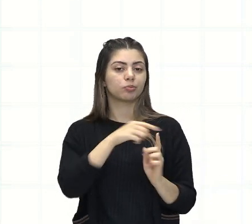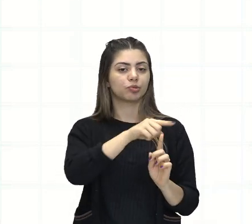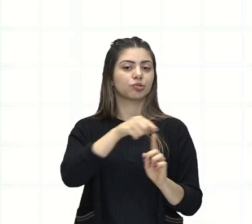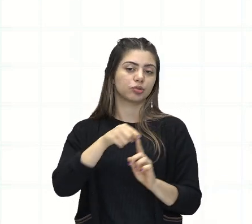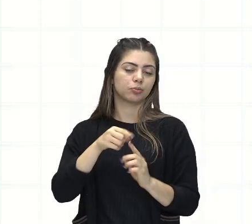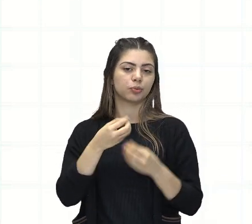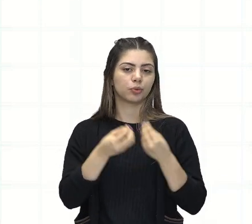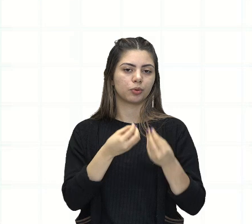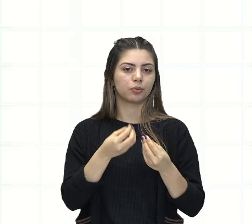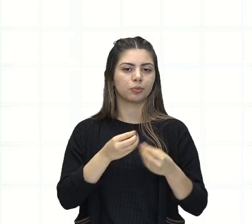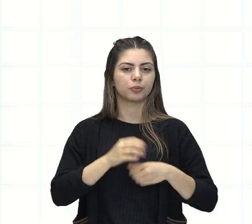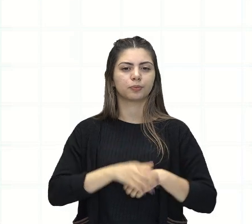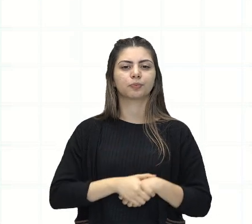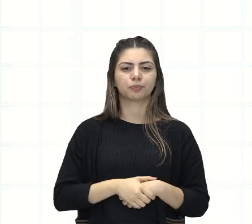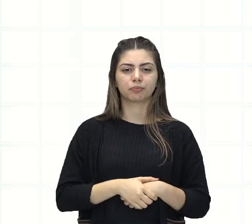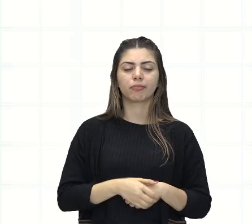forma